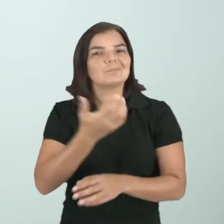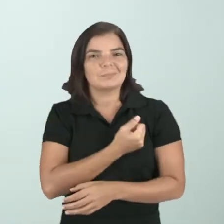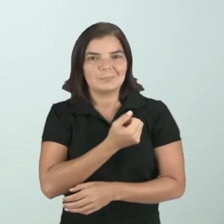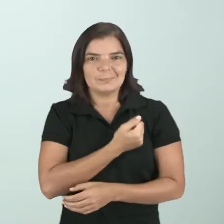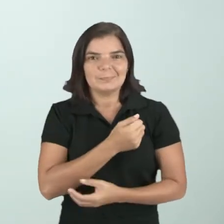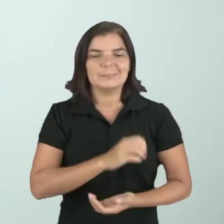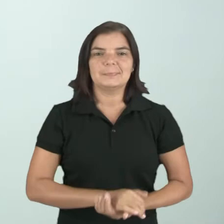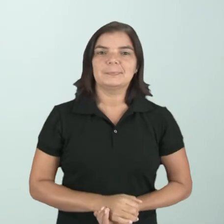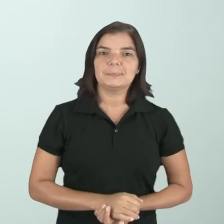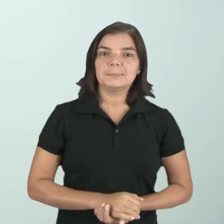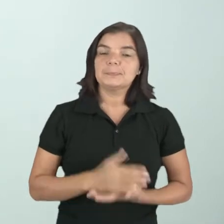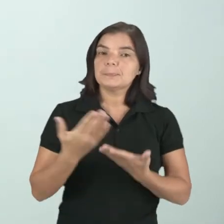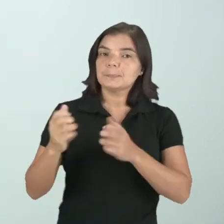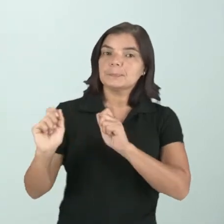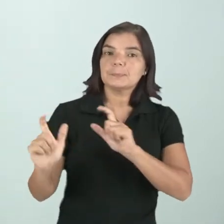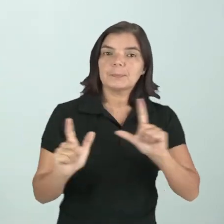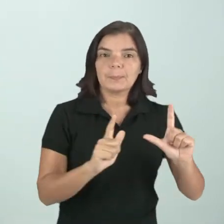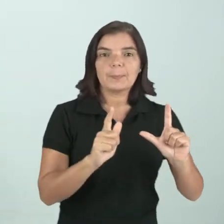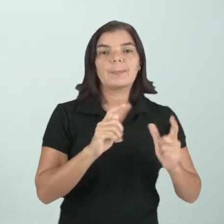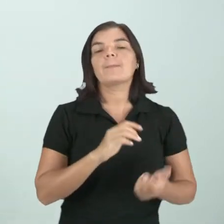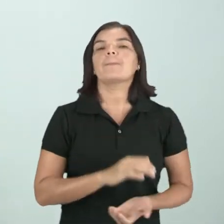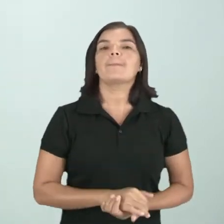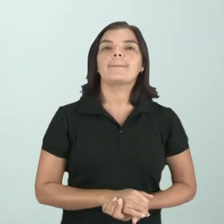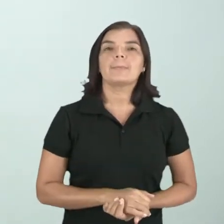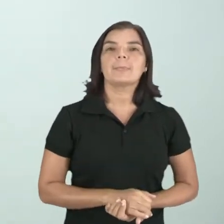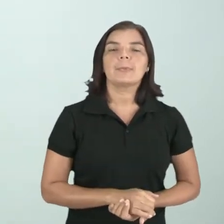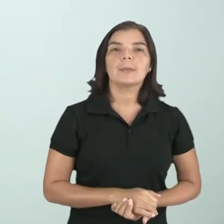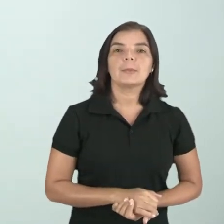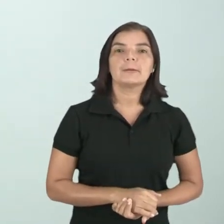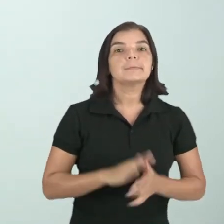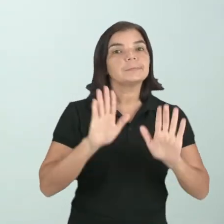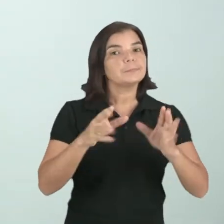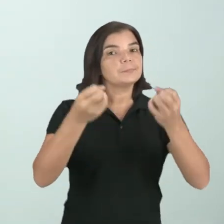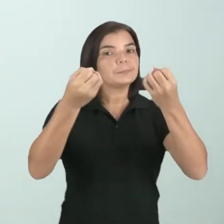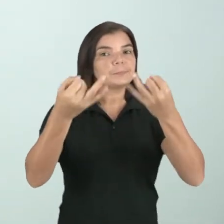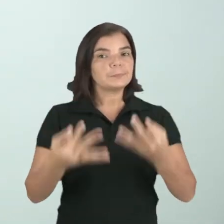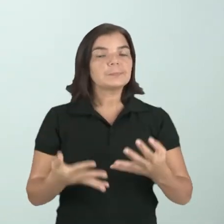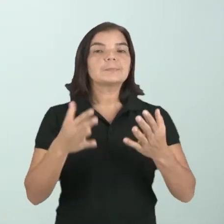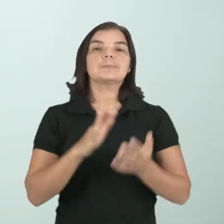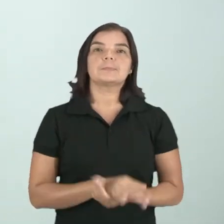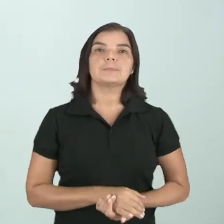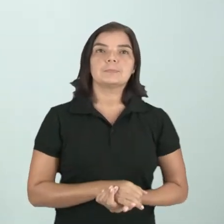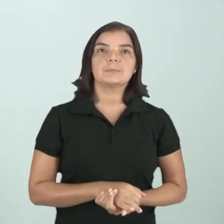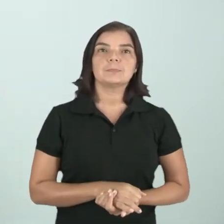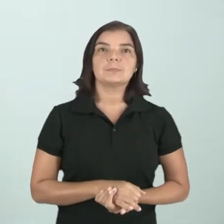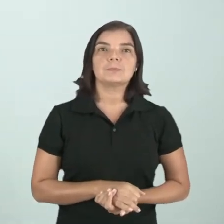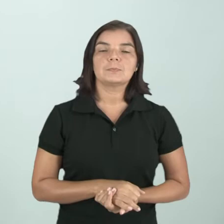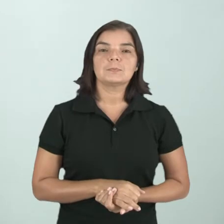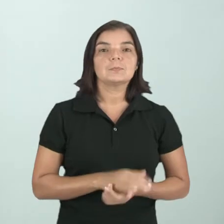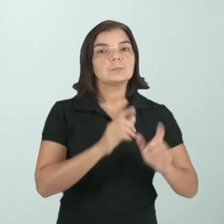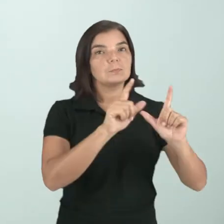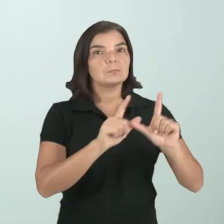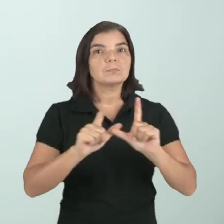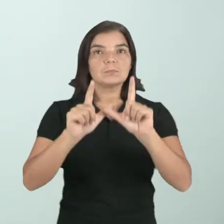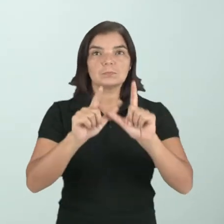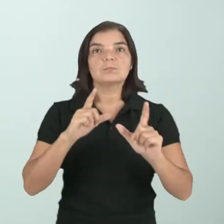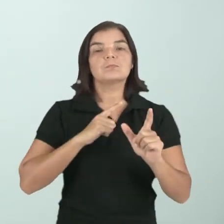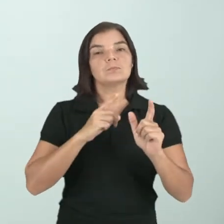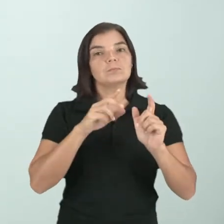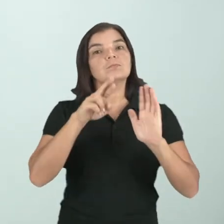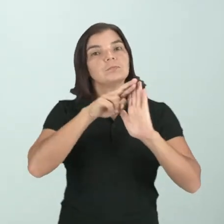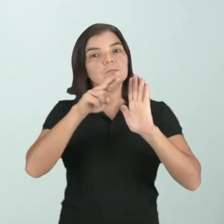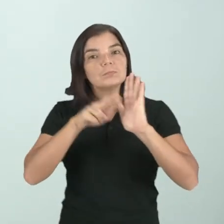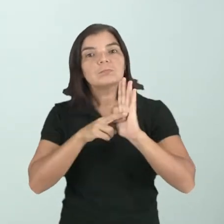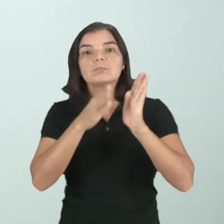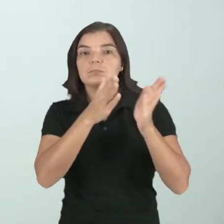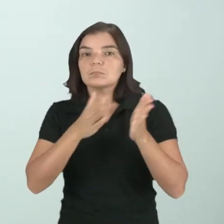termos. Então, voltando para o slide aqui, como eu já expliquei para vocês, né? Sequências que têm padrões é isso. Você